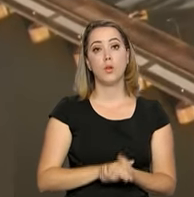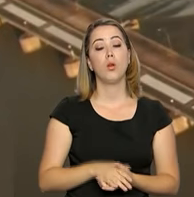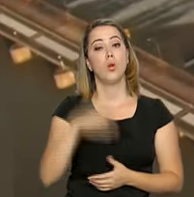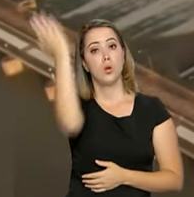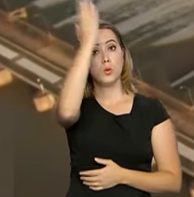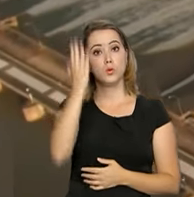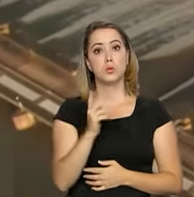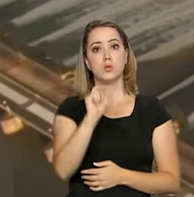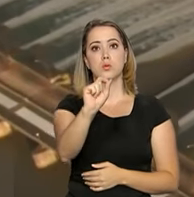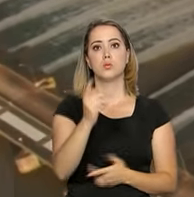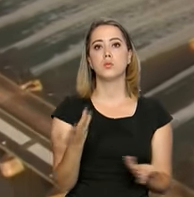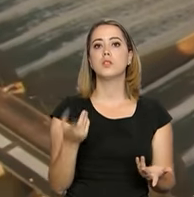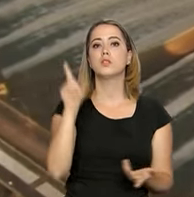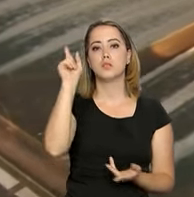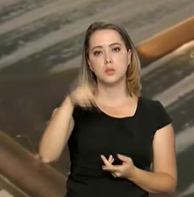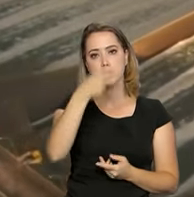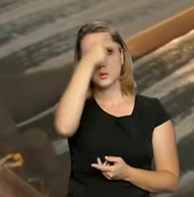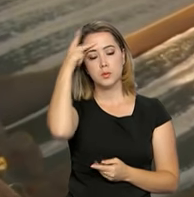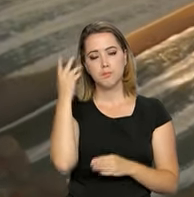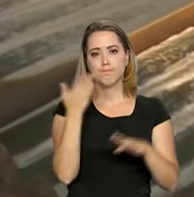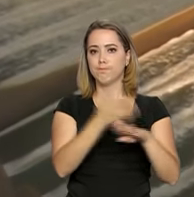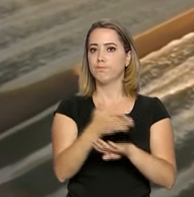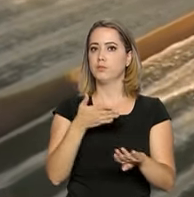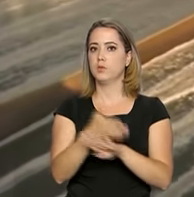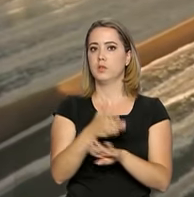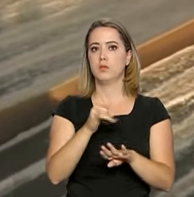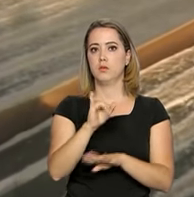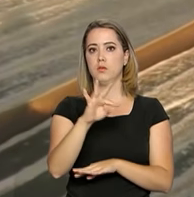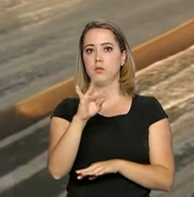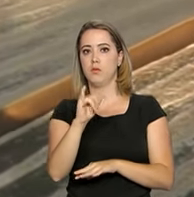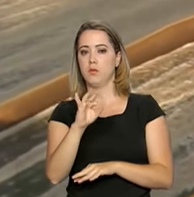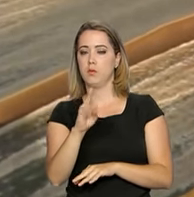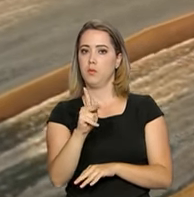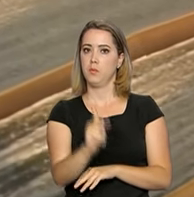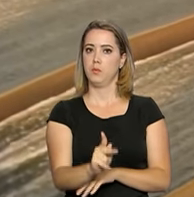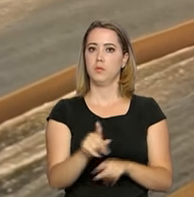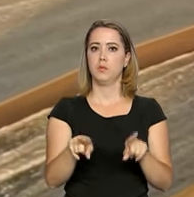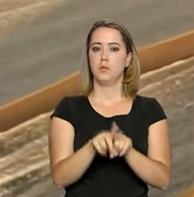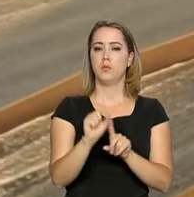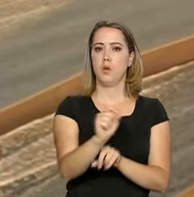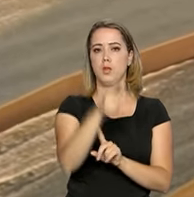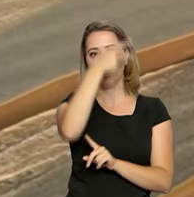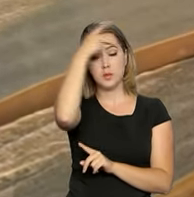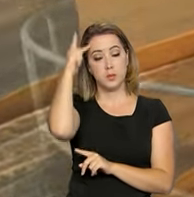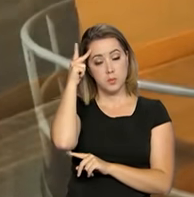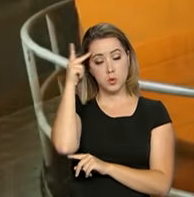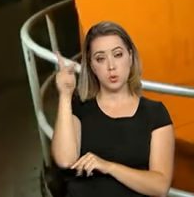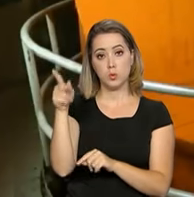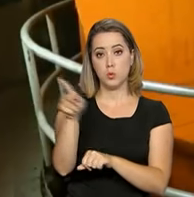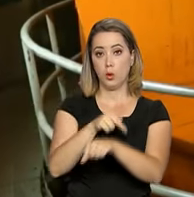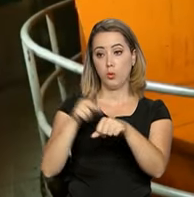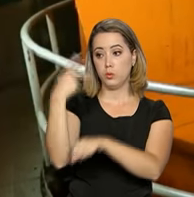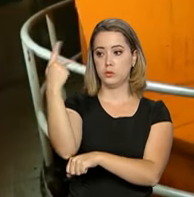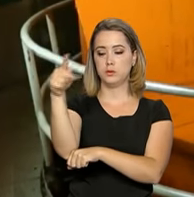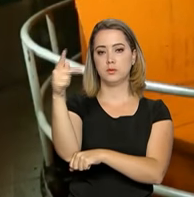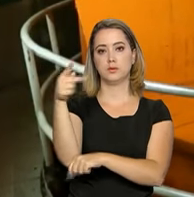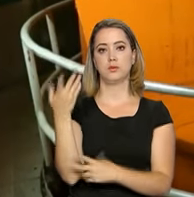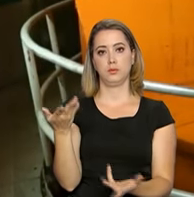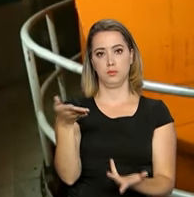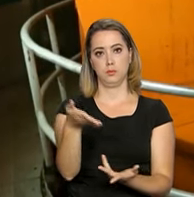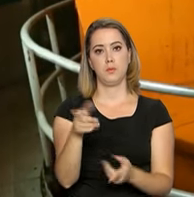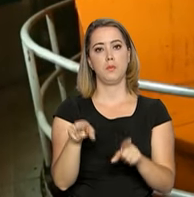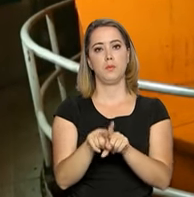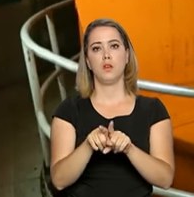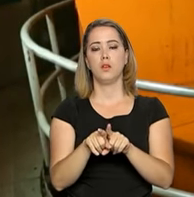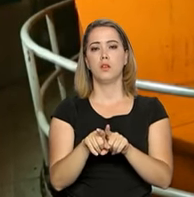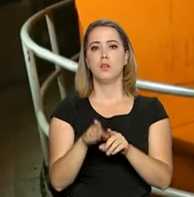brasileiros foram os que mais passaram por pur Itaipu seguido dos paraguaios a visitação institucional que